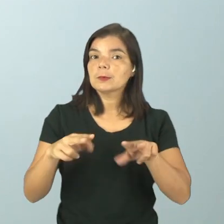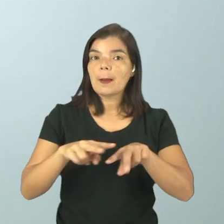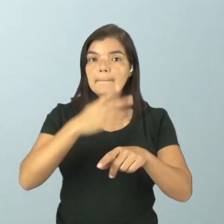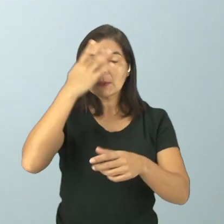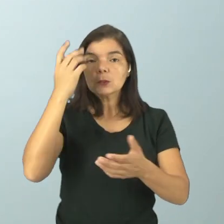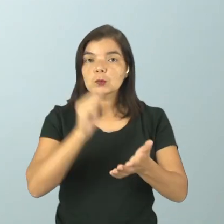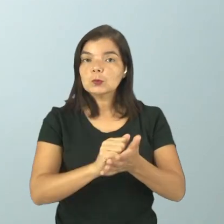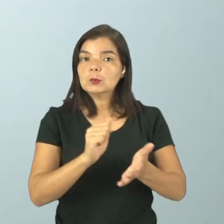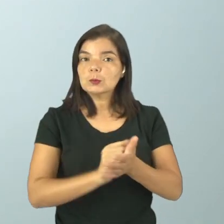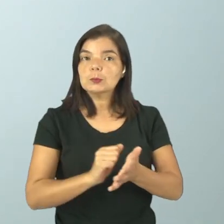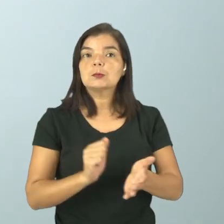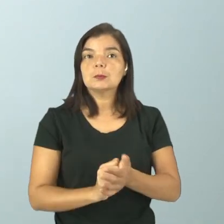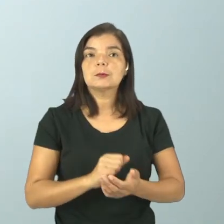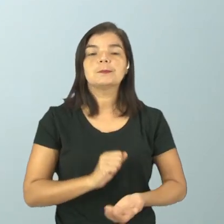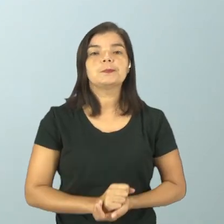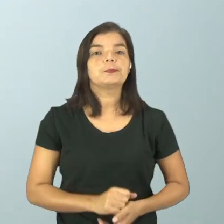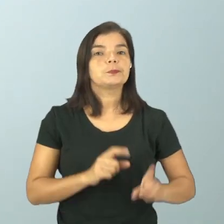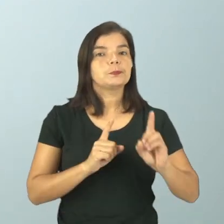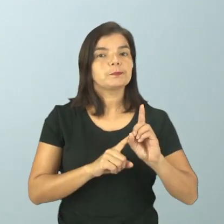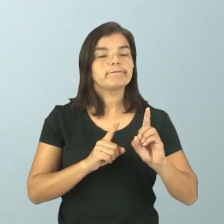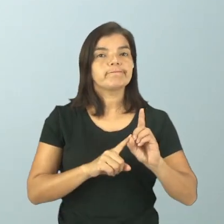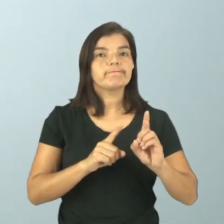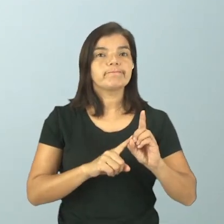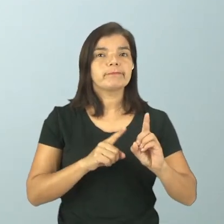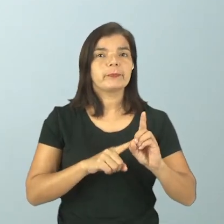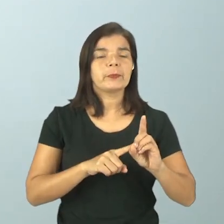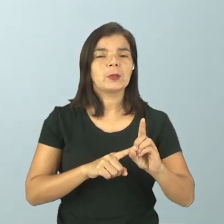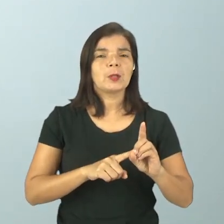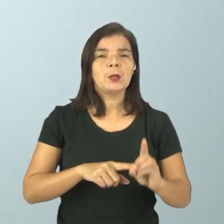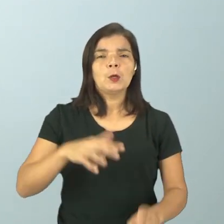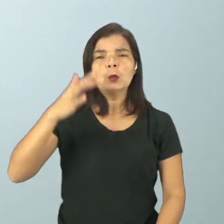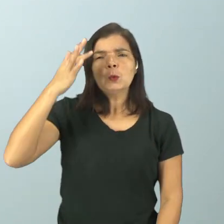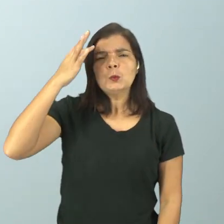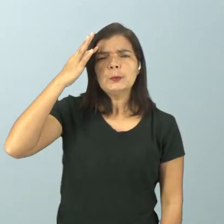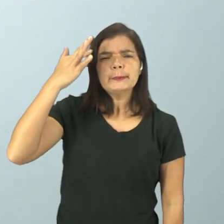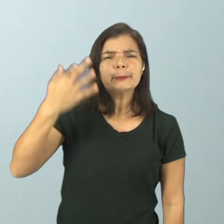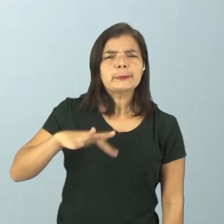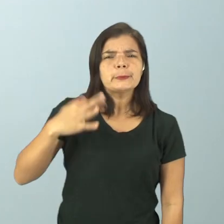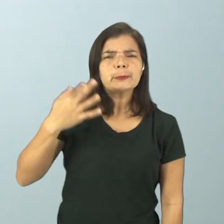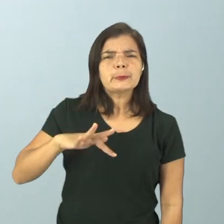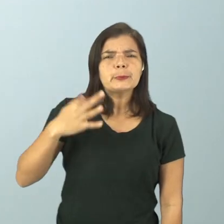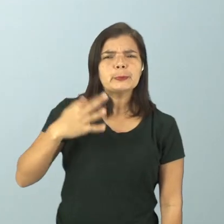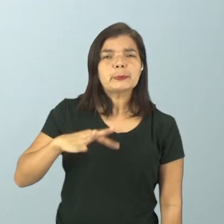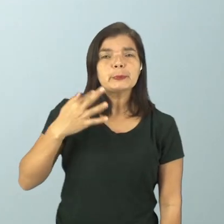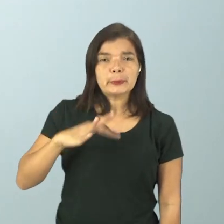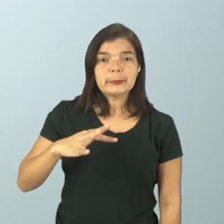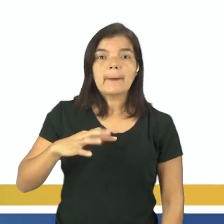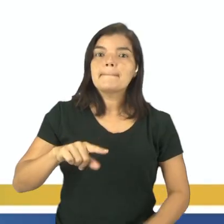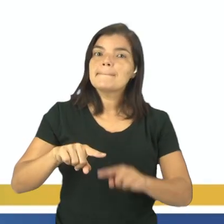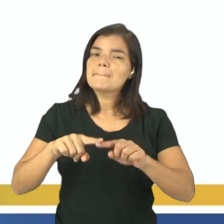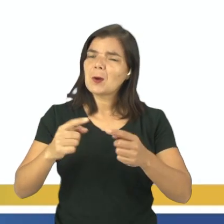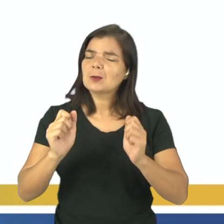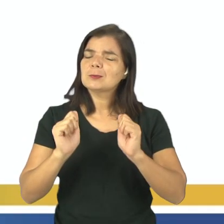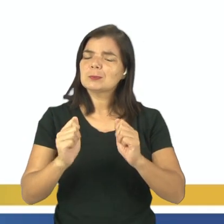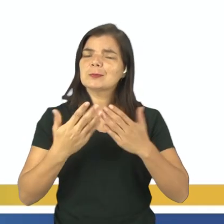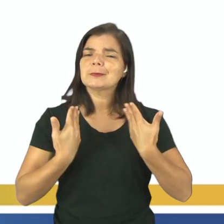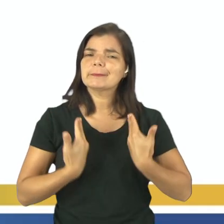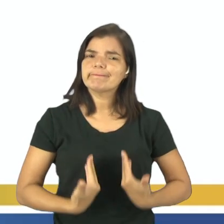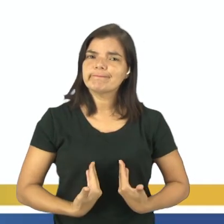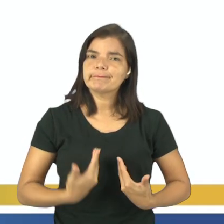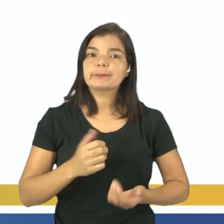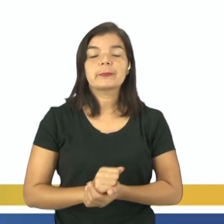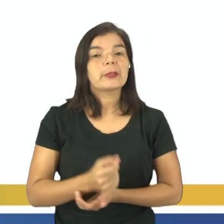escritor, do enunciador. Na letra D, nós temos a seguinte expressão: sinto, às vezes, dor de cabeça. Pode ser o